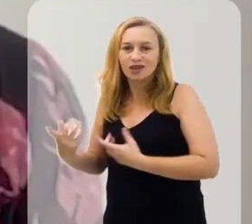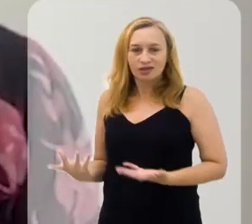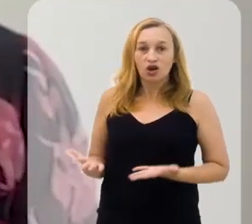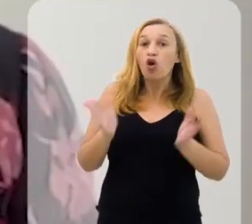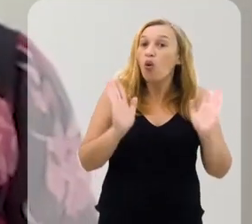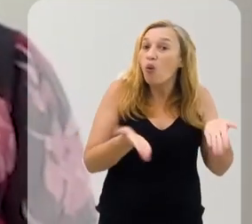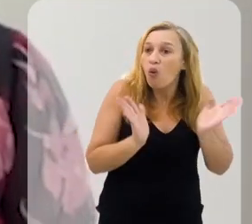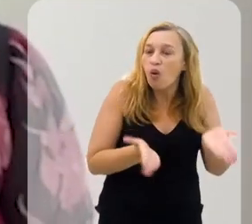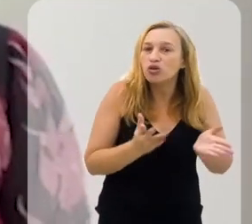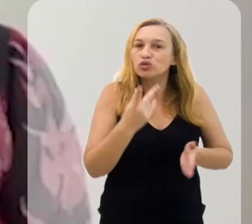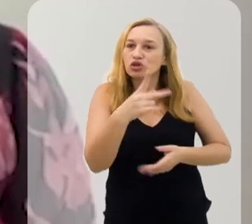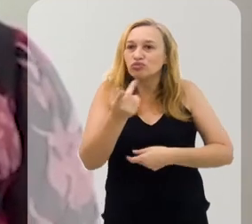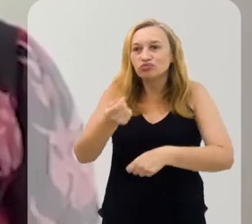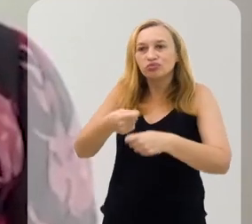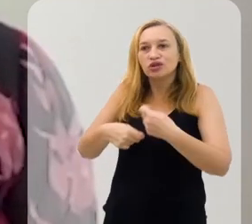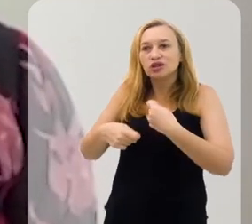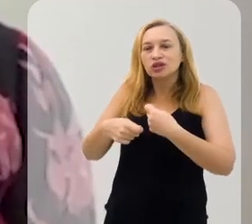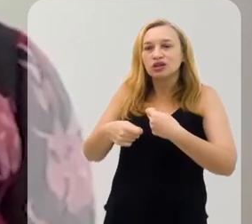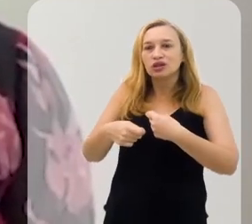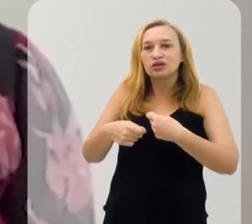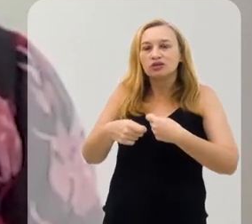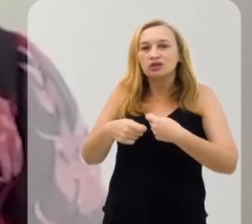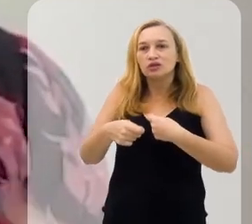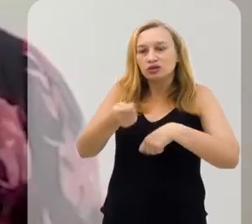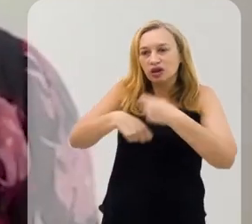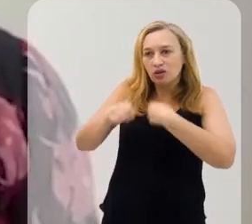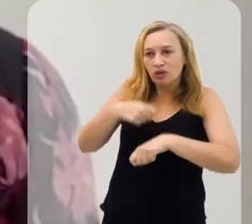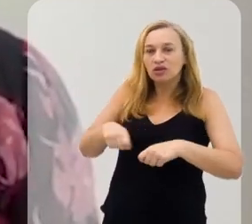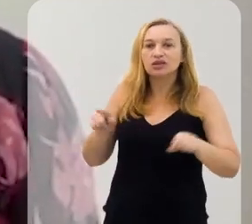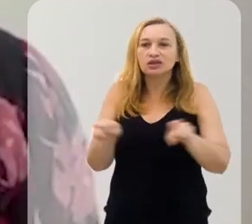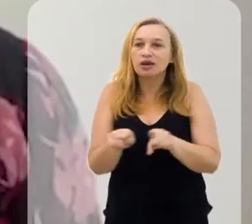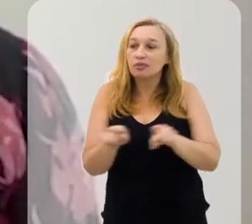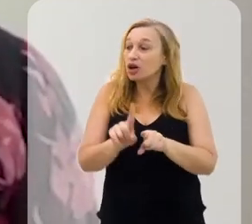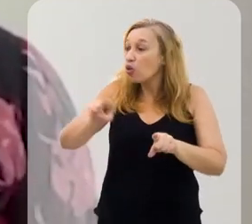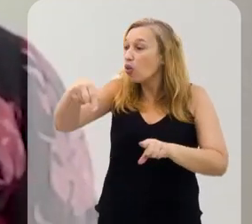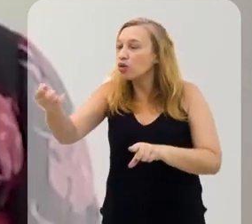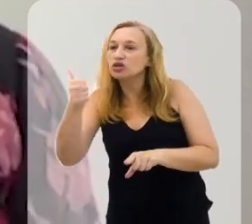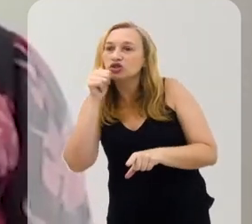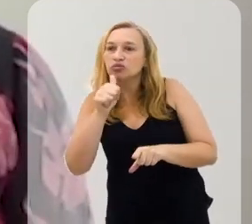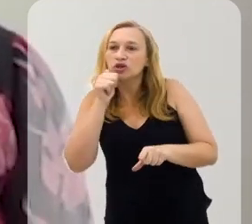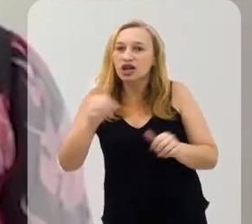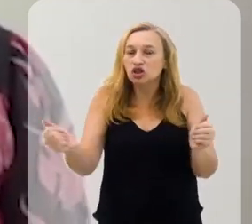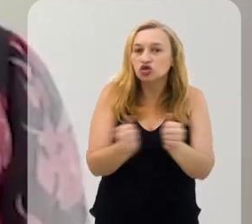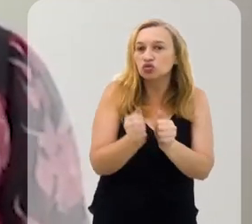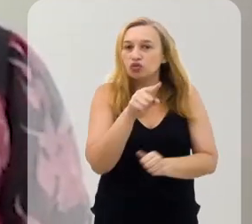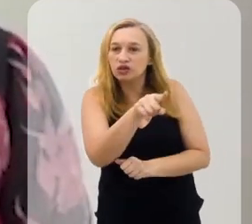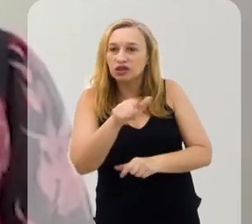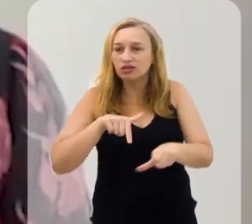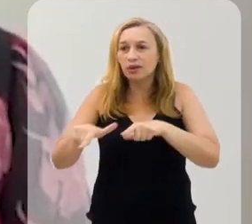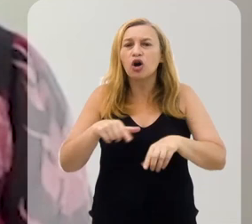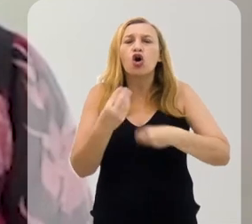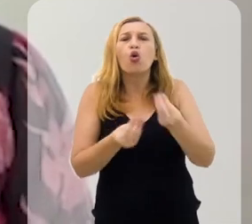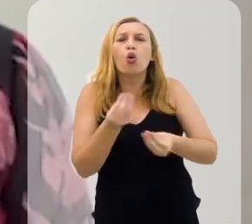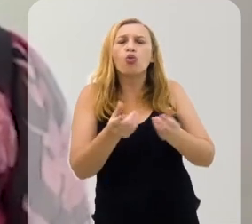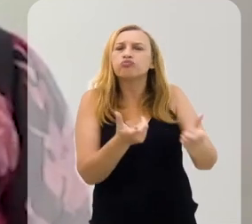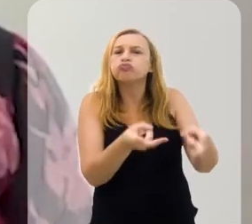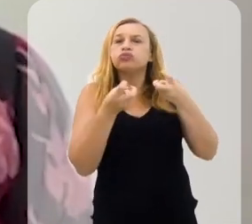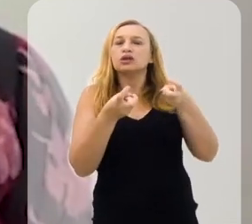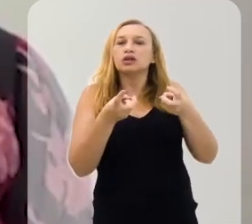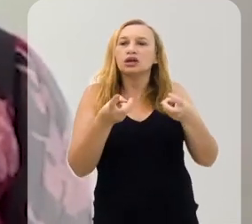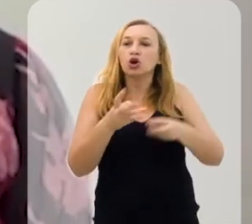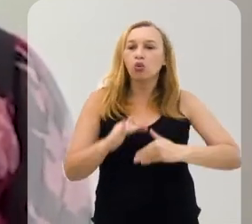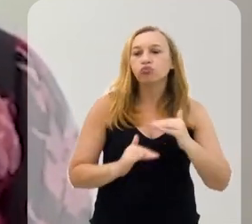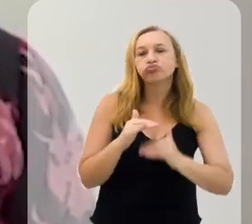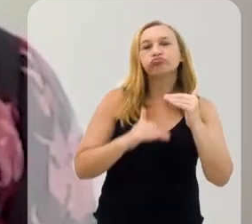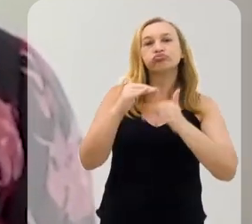vivência no campo, né? Hoje, o seu negócio também traz no bojo várias outras mulheres atuando junto contigo. Mas como é que foi